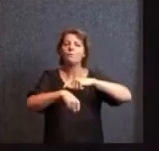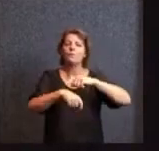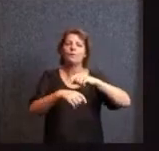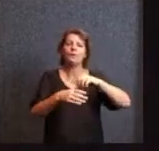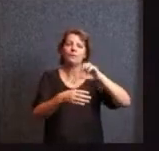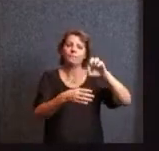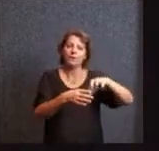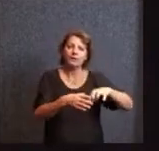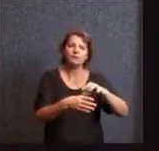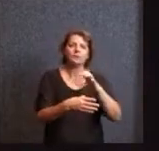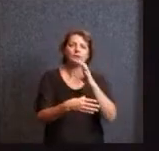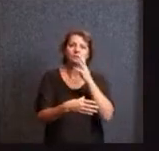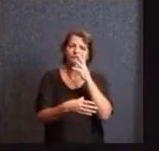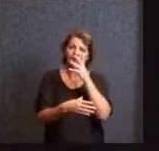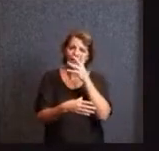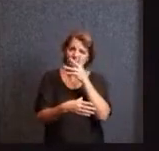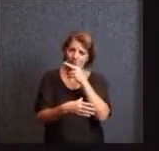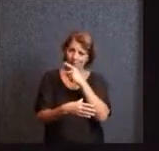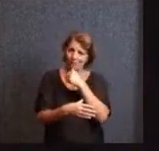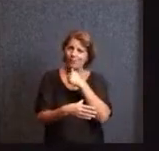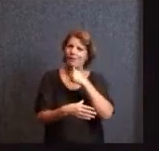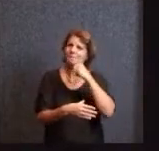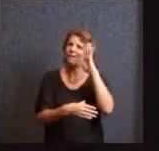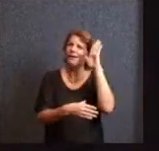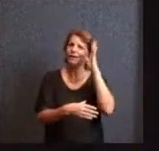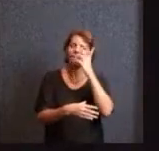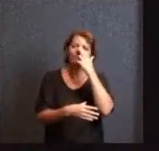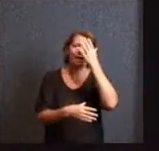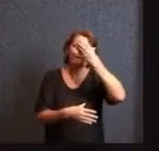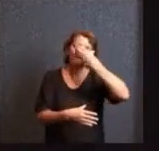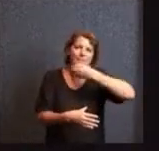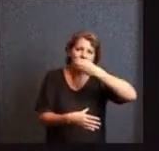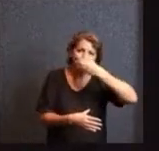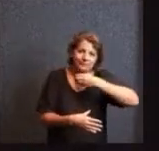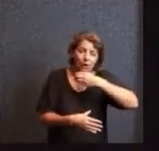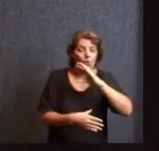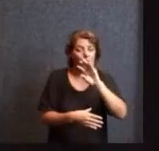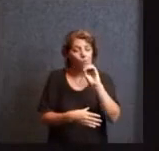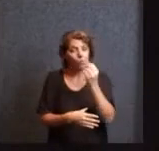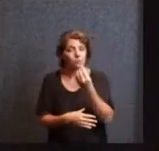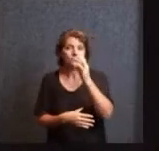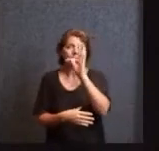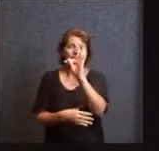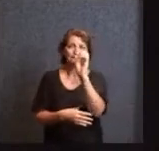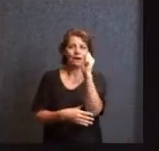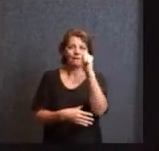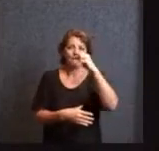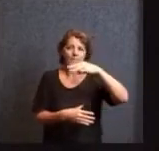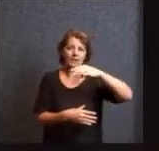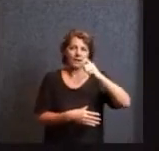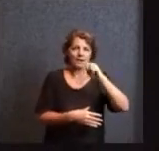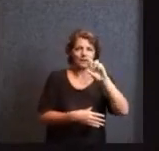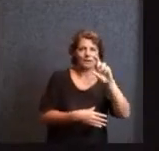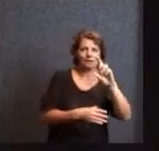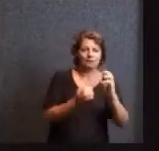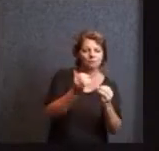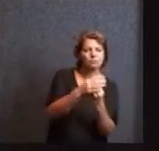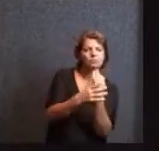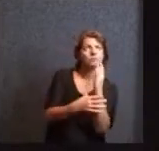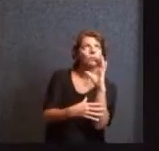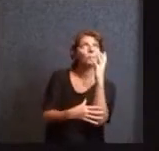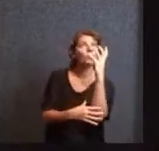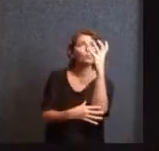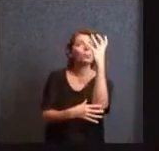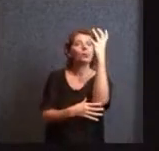tâmara, tamareiras, que vamos colher tâmaras em um tempo que não é tão rápido como se quer. O meu desejo era que pudesse